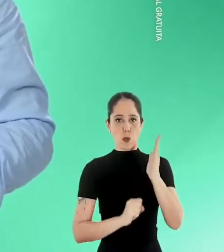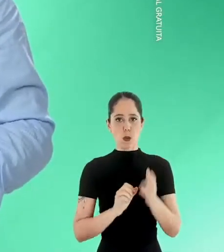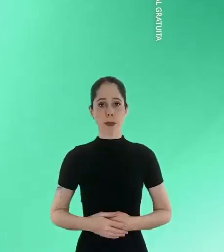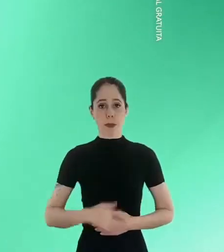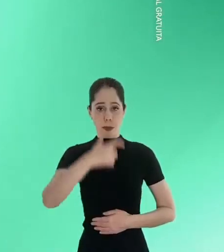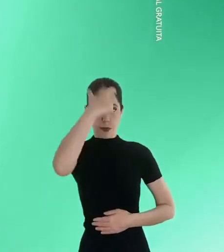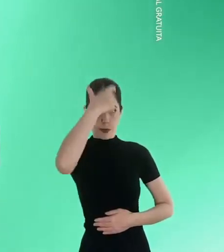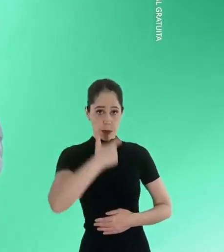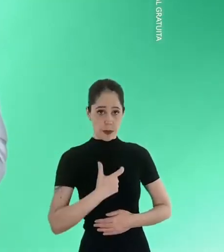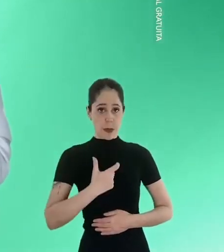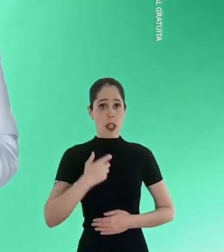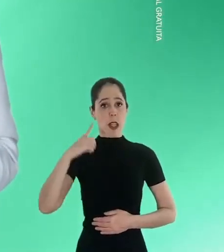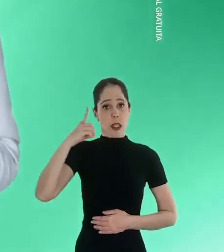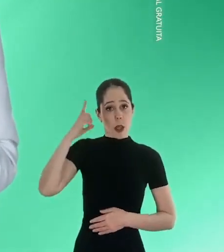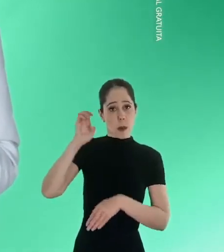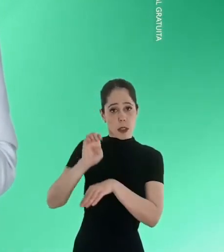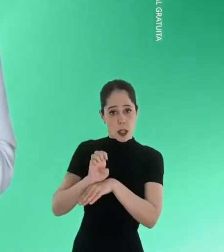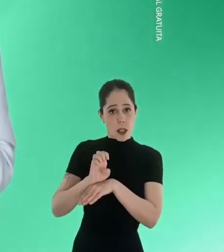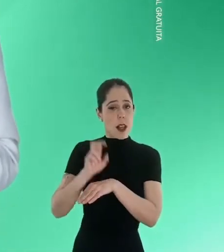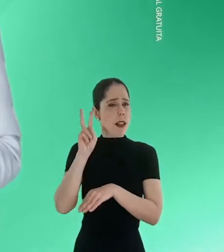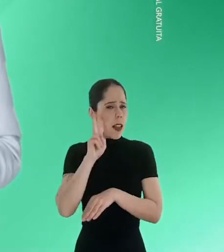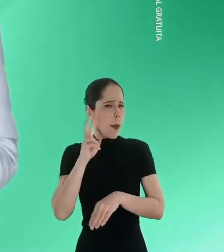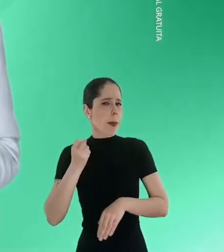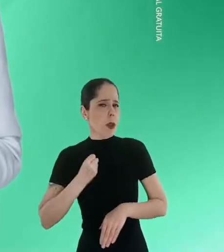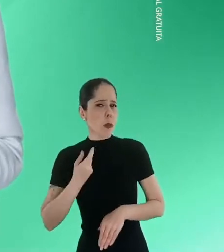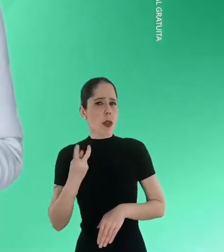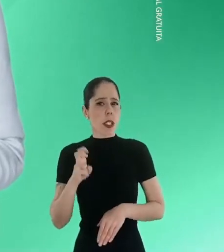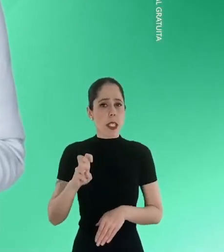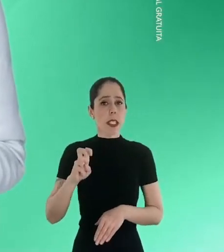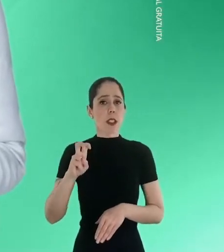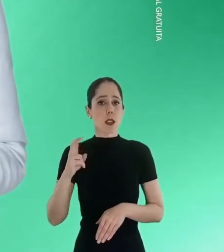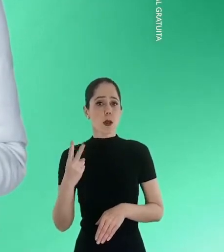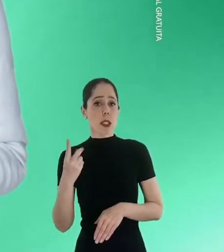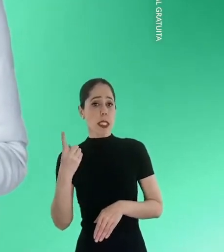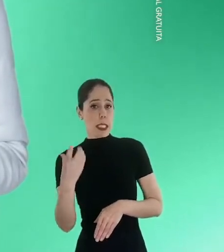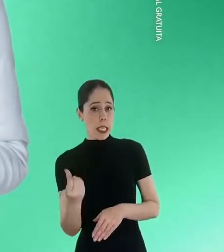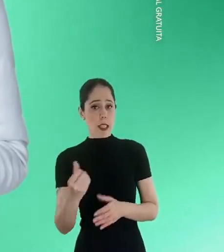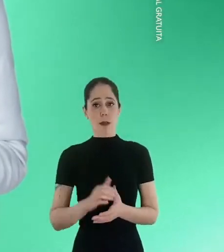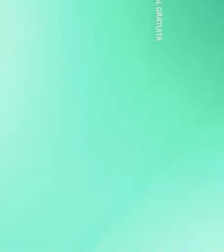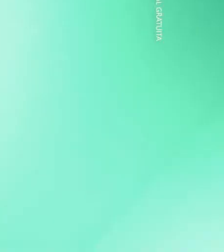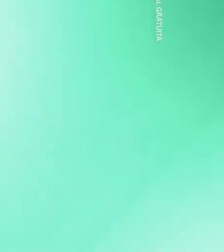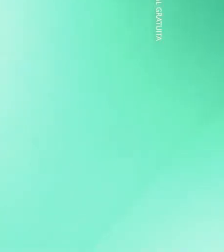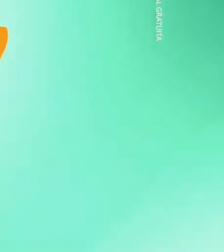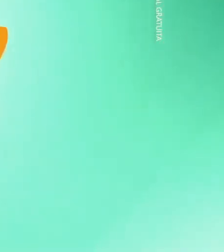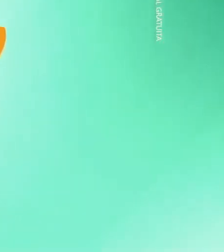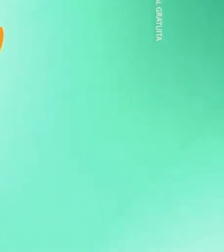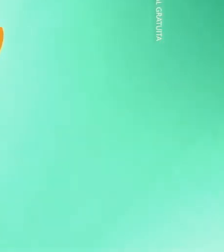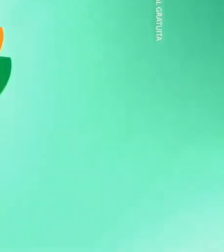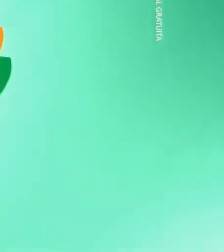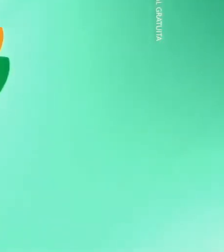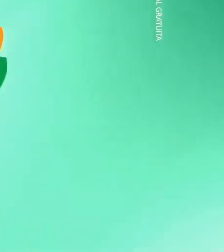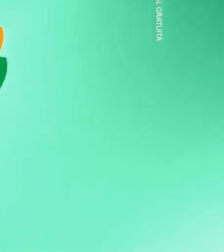a metade sul. Sou Rose Maristain, para deputada estadual. Lembre, 15216.